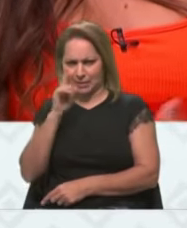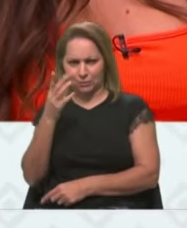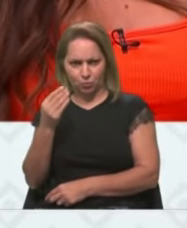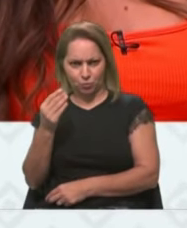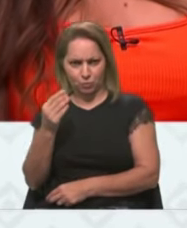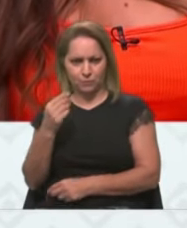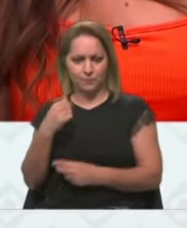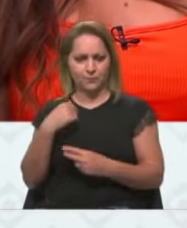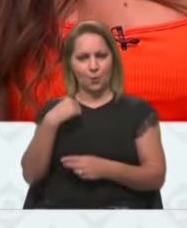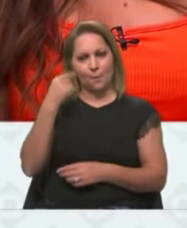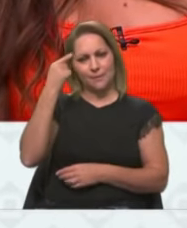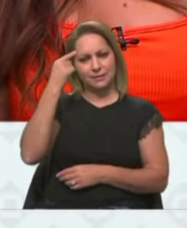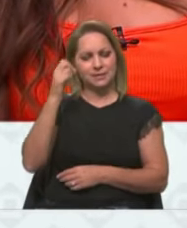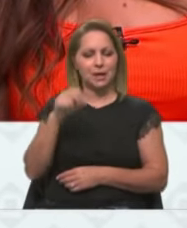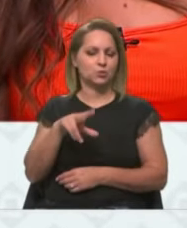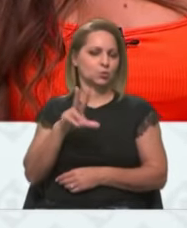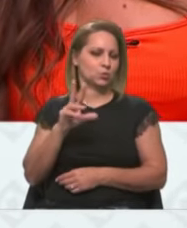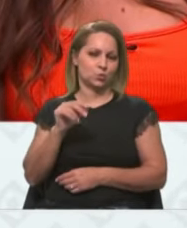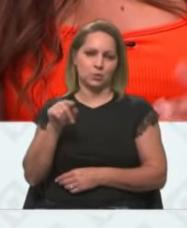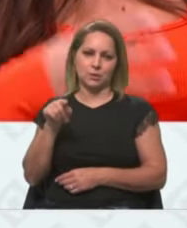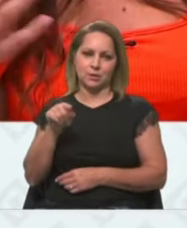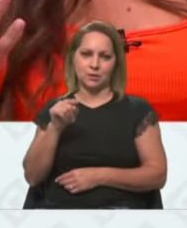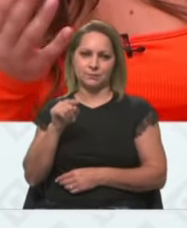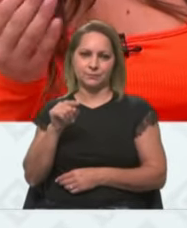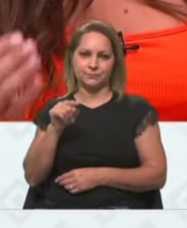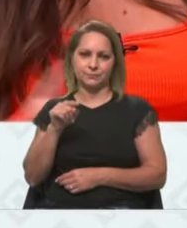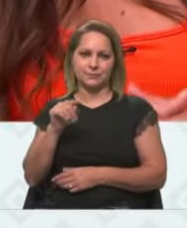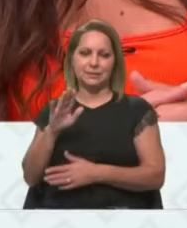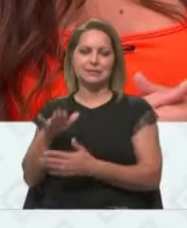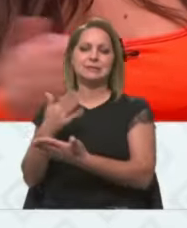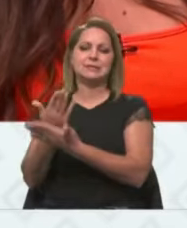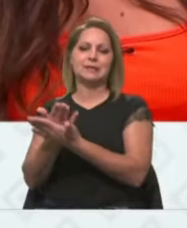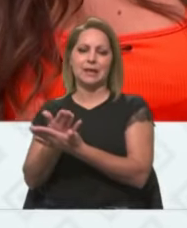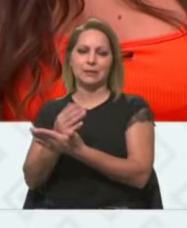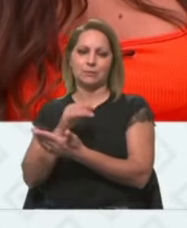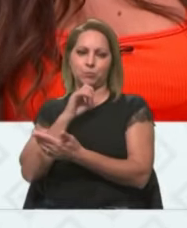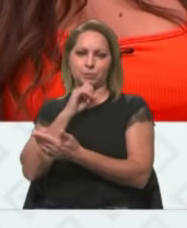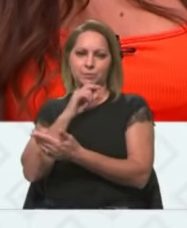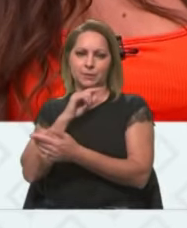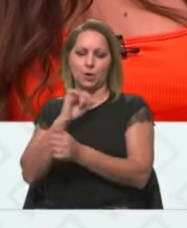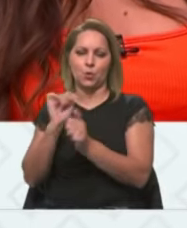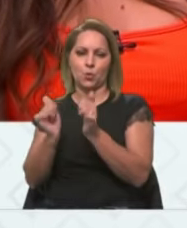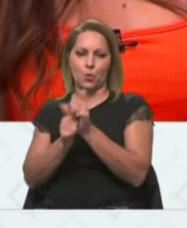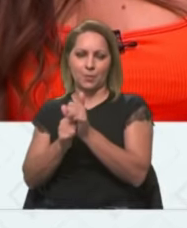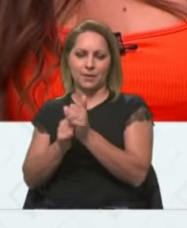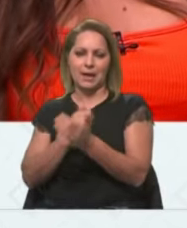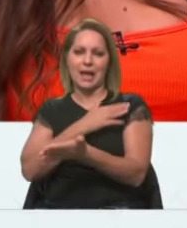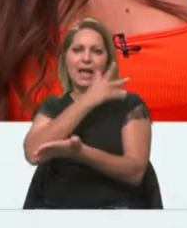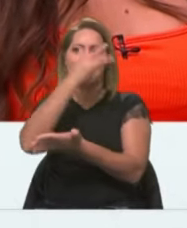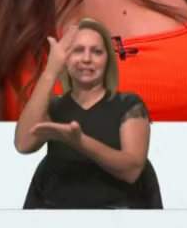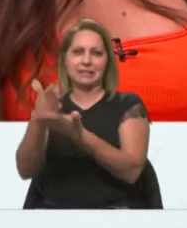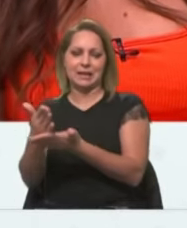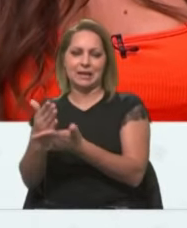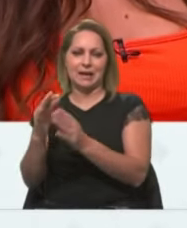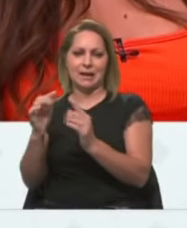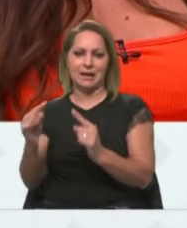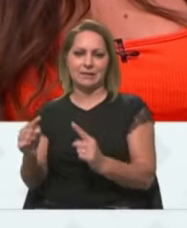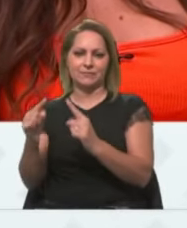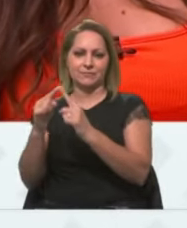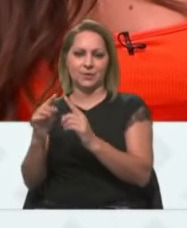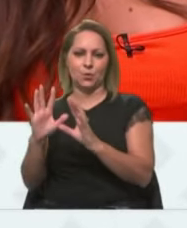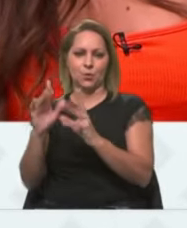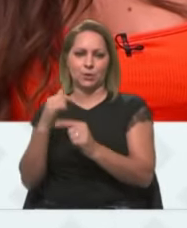na vida tinha dado aqueles poderes para tê-las comigo até à final. E depois, quando